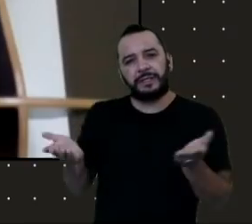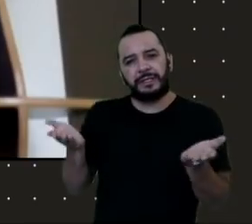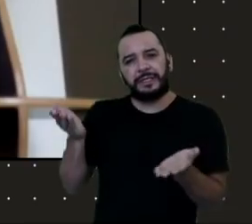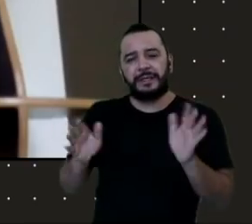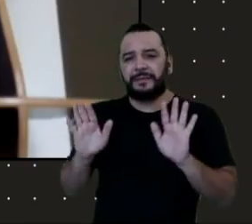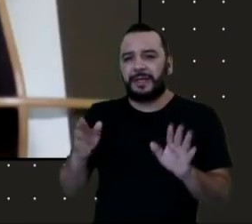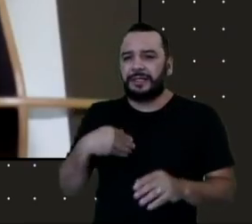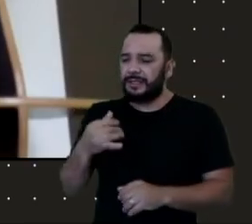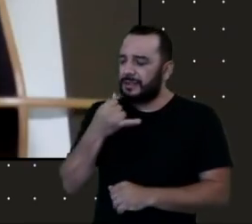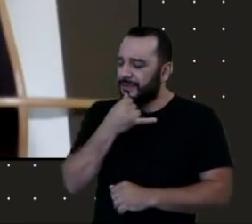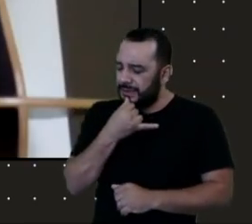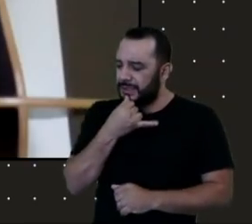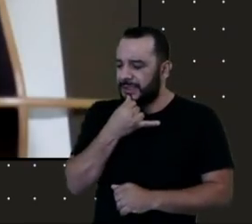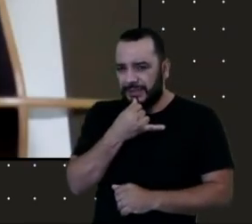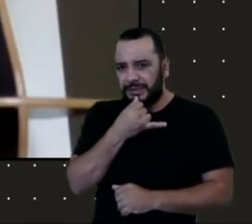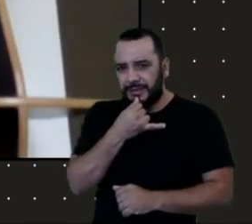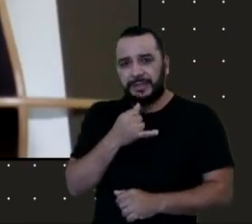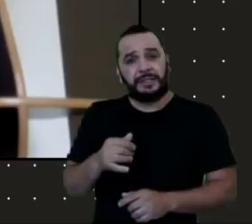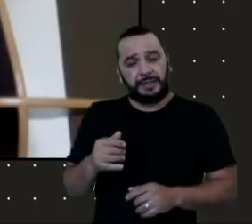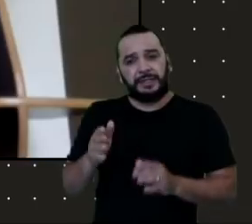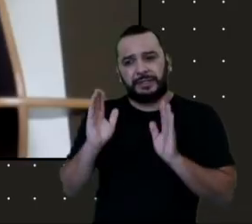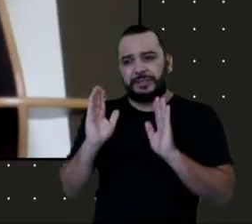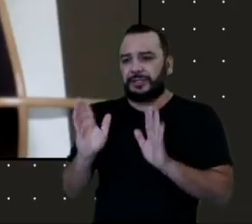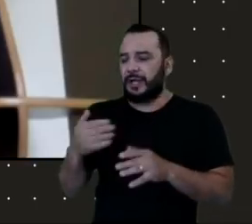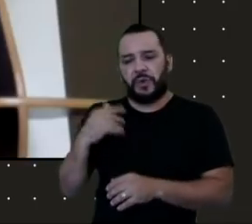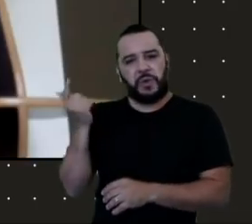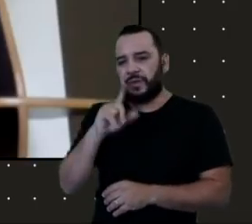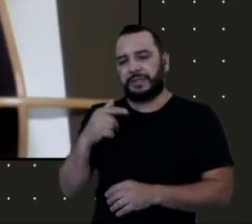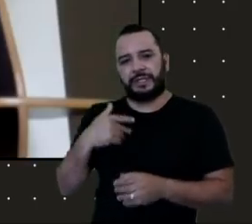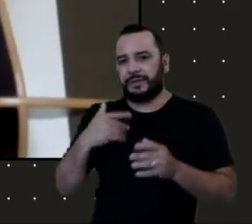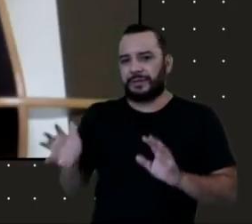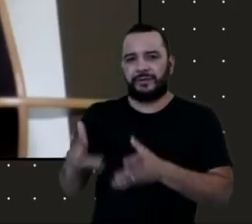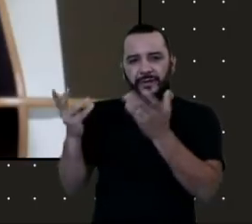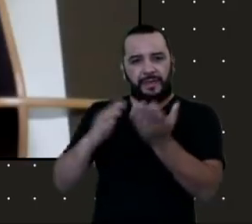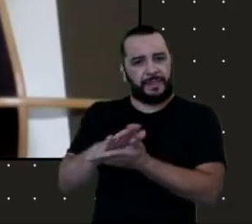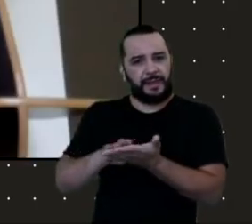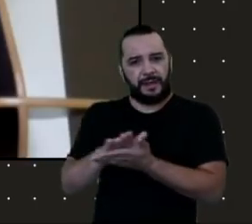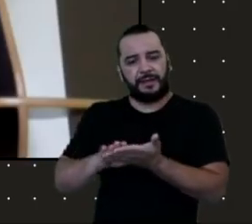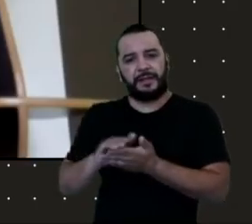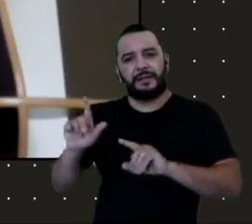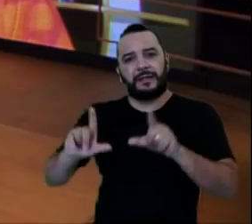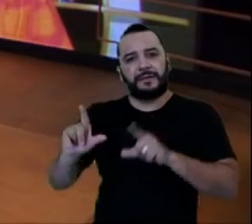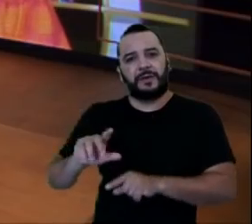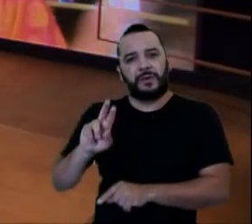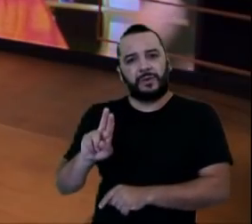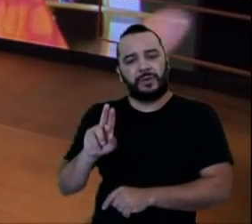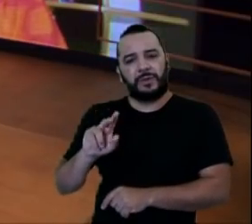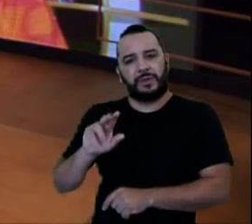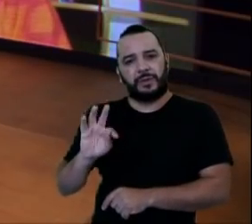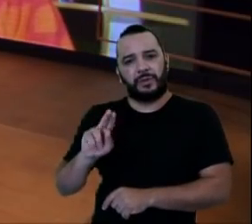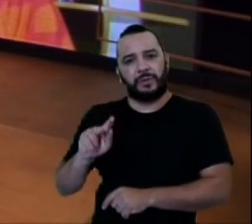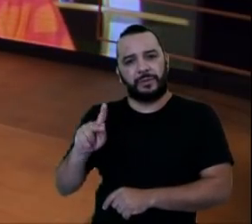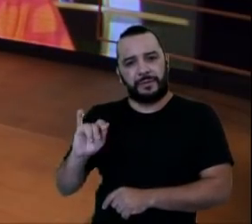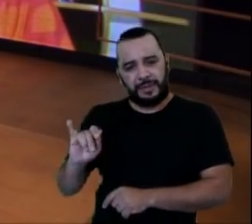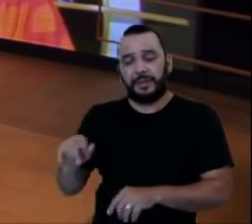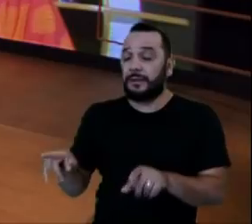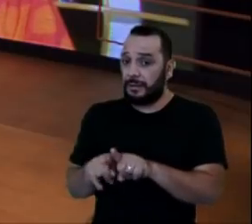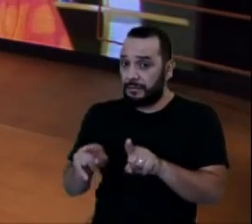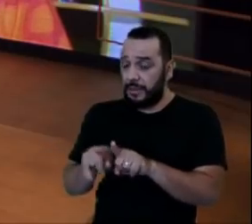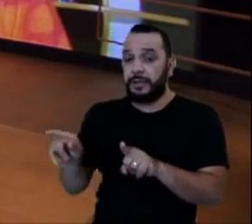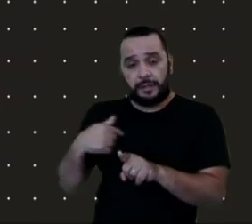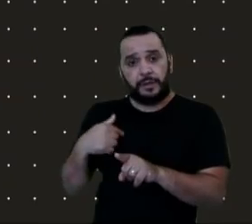cala. Então, foi muito difícil esse processo, sabe? Passamos por muitas reuniões trabalhistas para